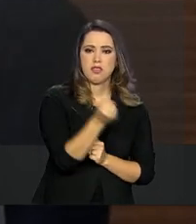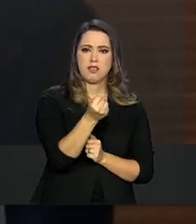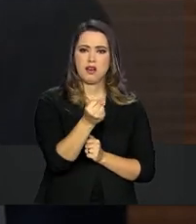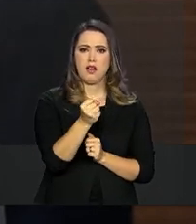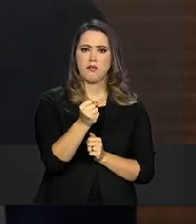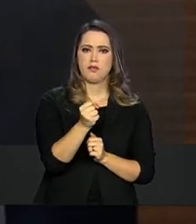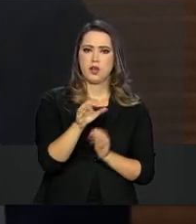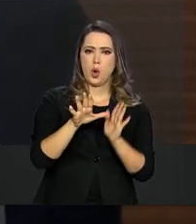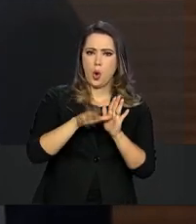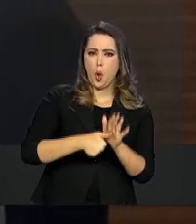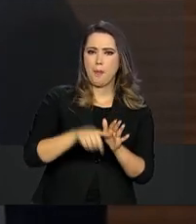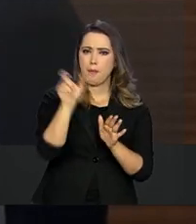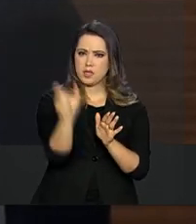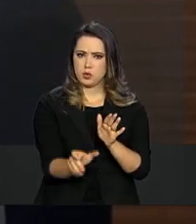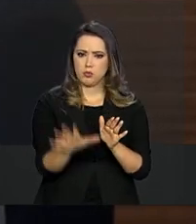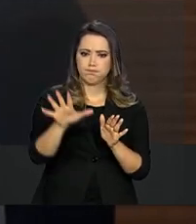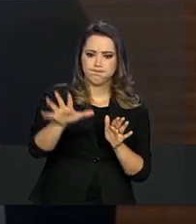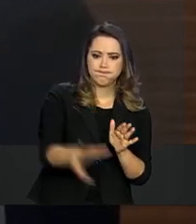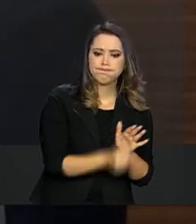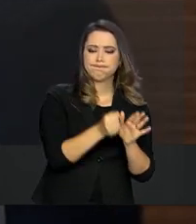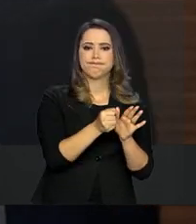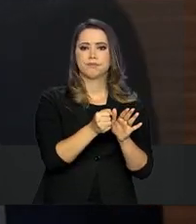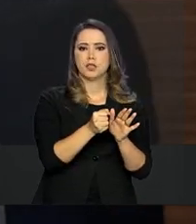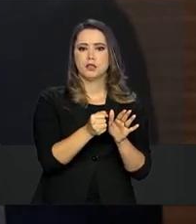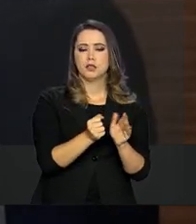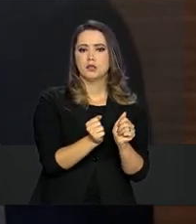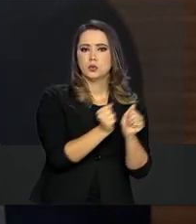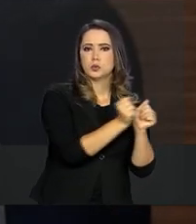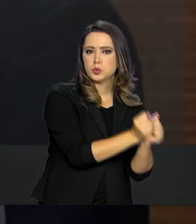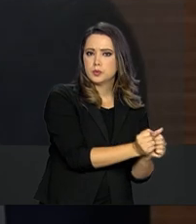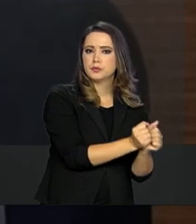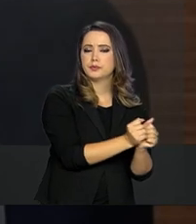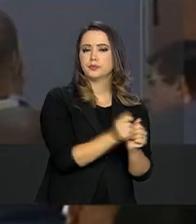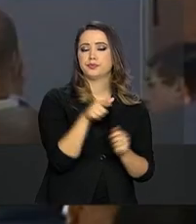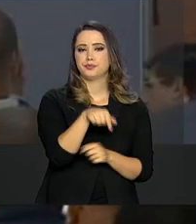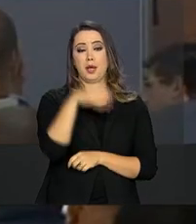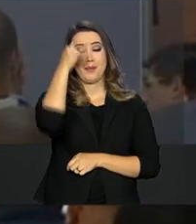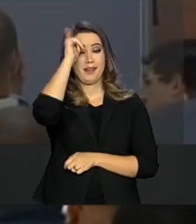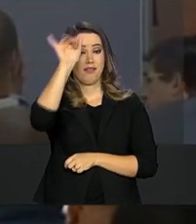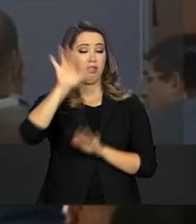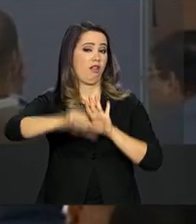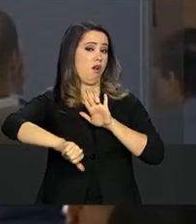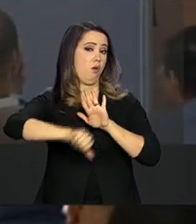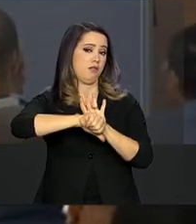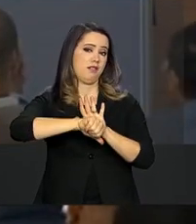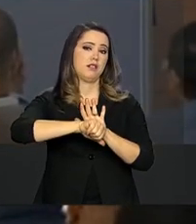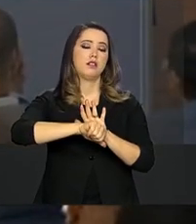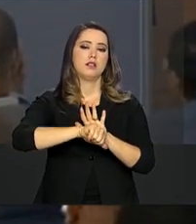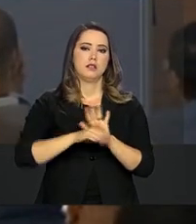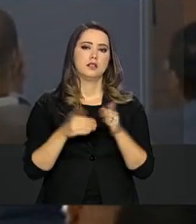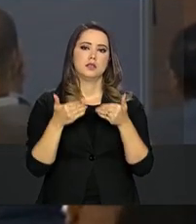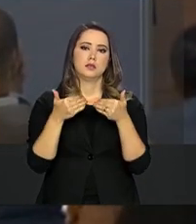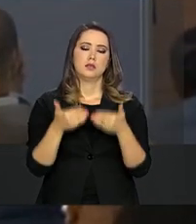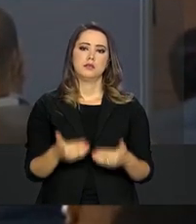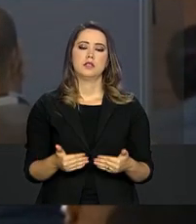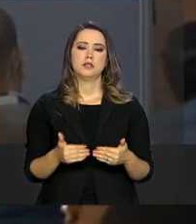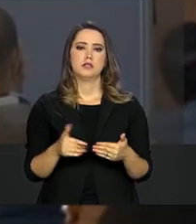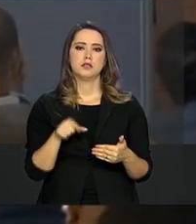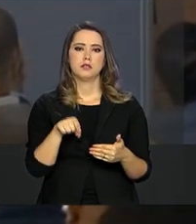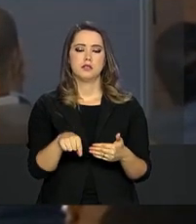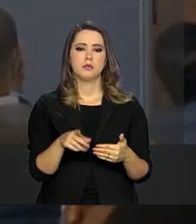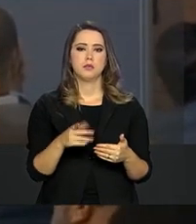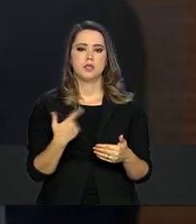brasil ofereceu cursos de capacitação sobre a prevenção do crime e enfrentamento da exploração de crianças